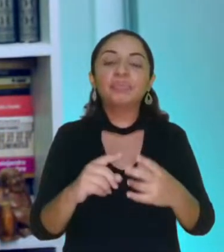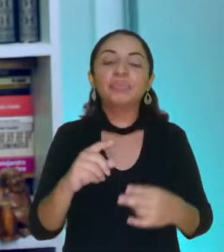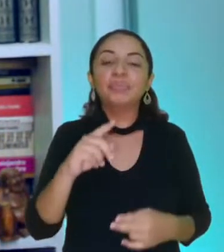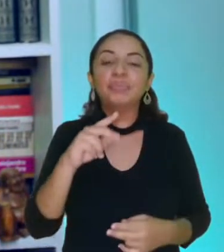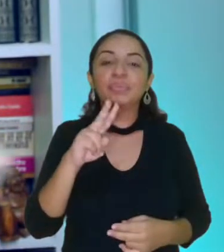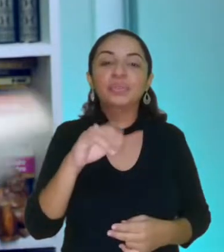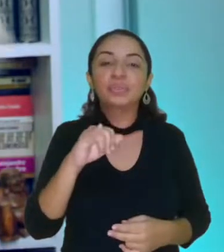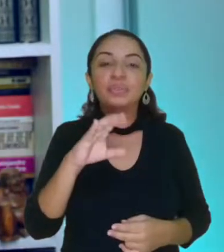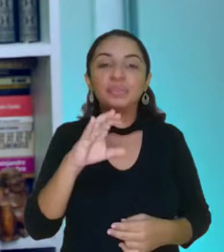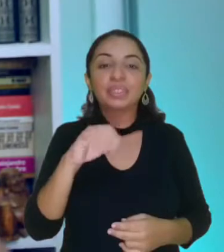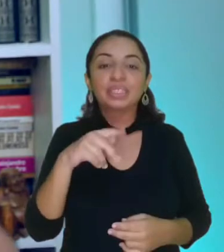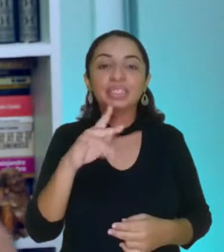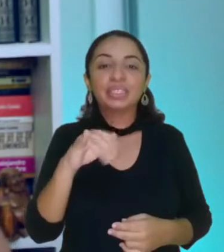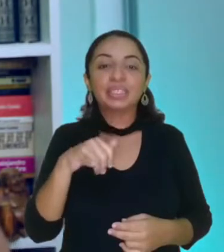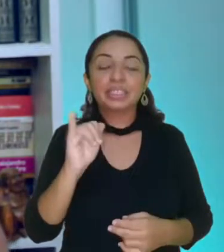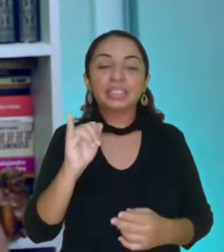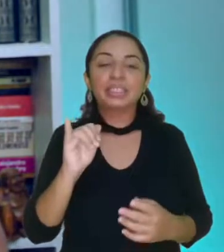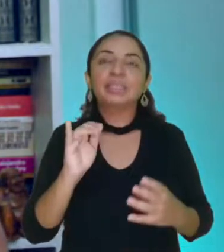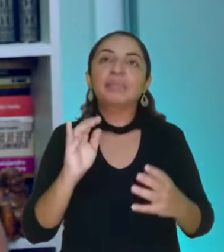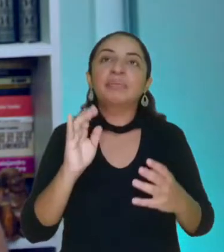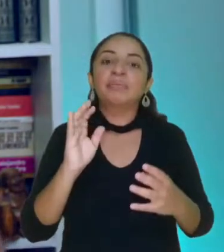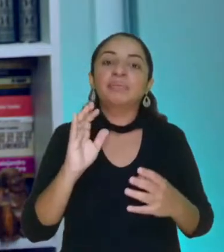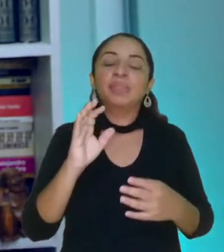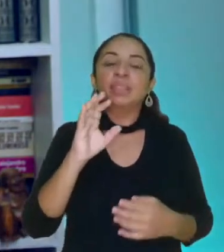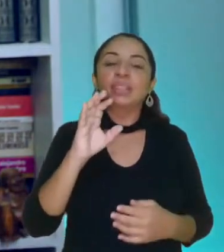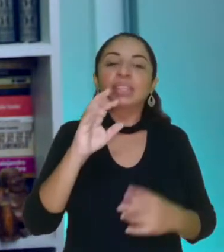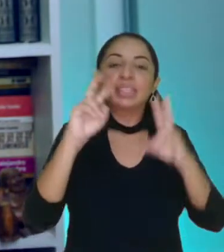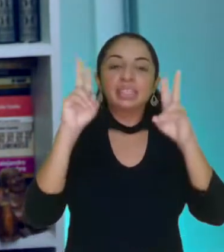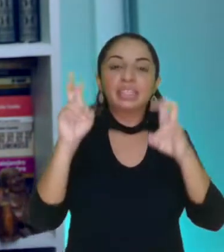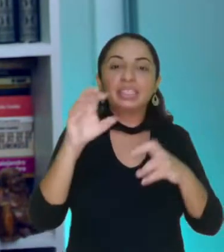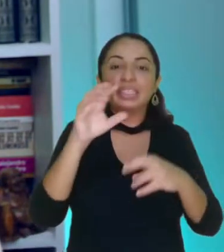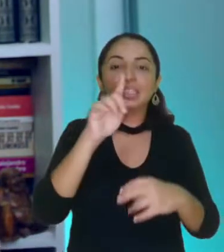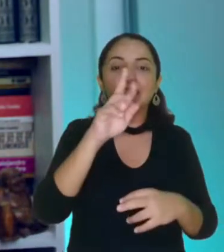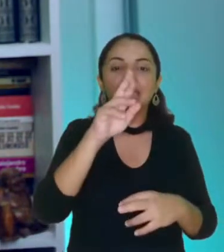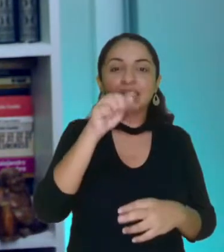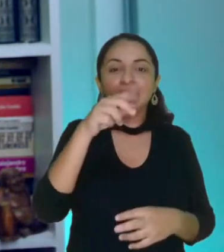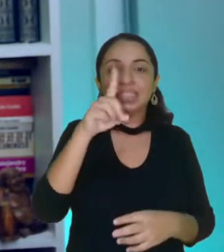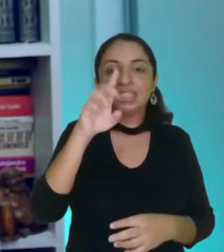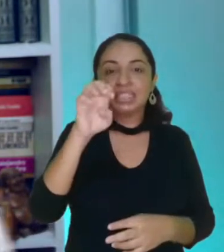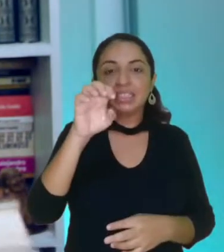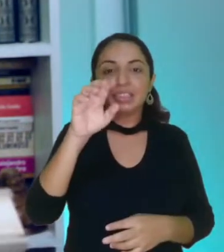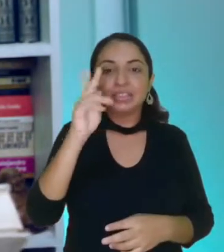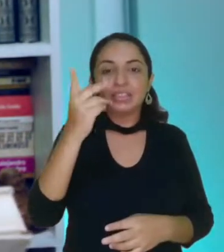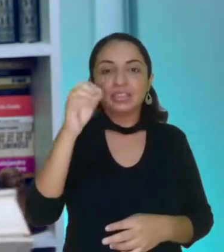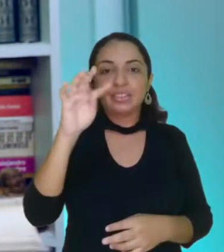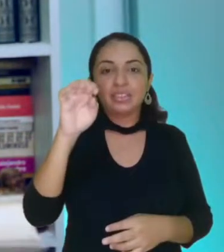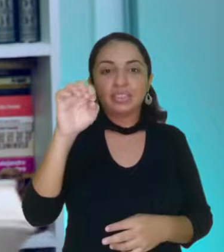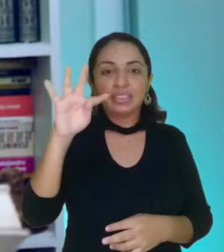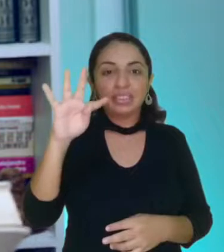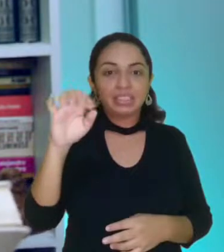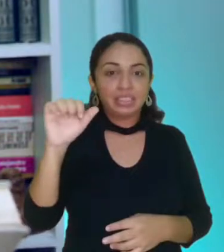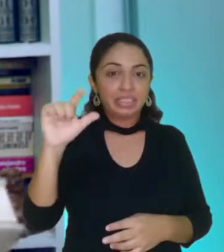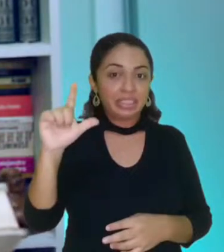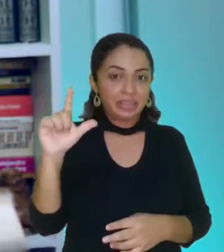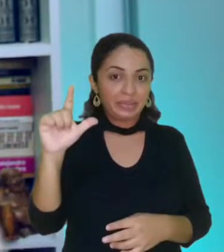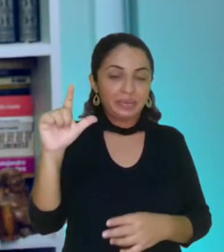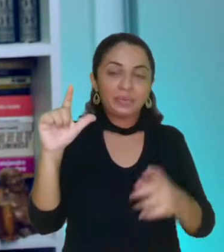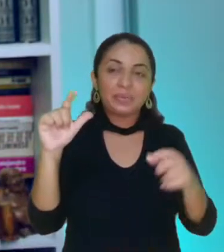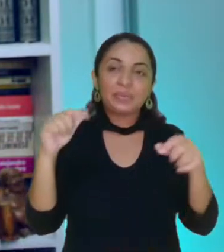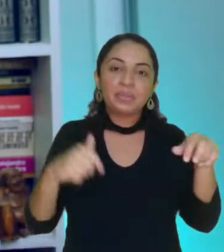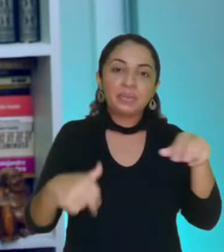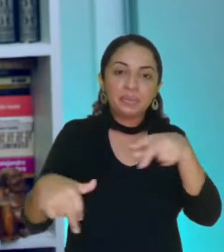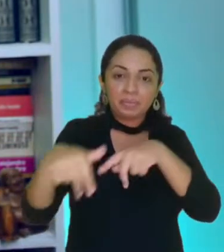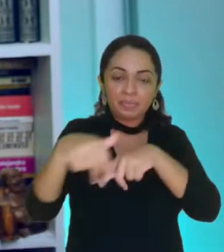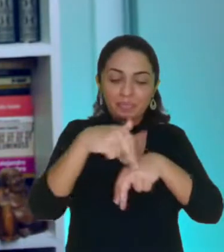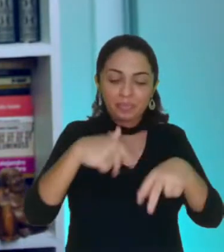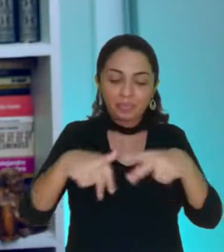Baum, o grande hotel. Criaturas frustradas em busca de amor ou de reconhecimento social se cruzam pelos salões